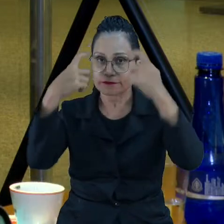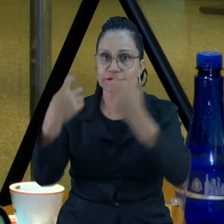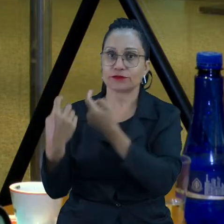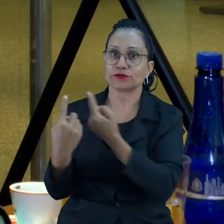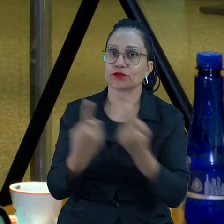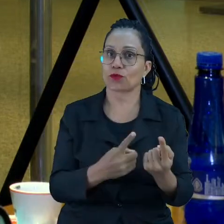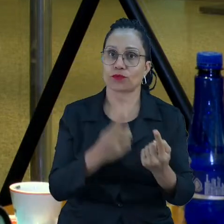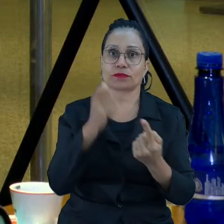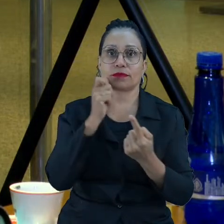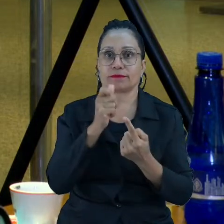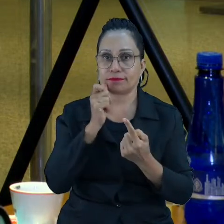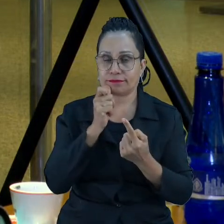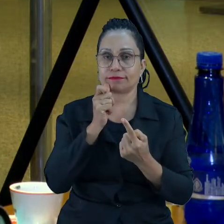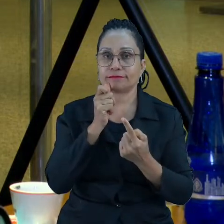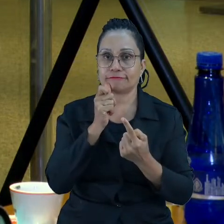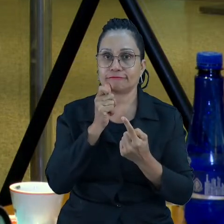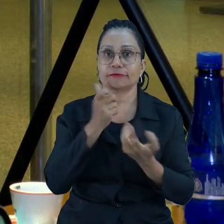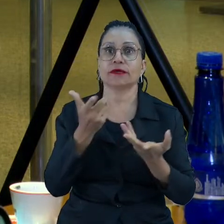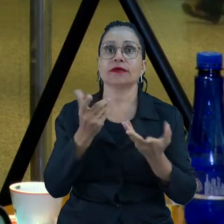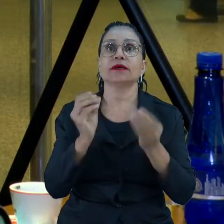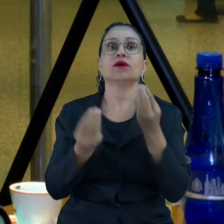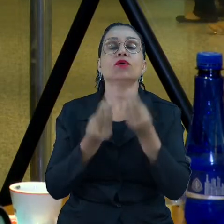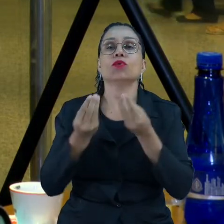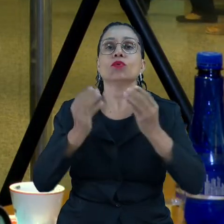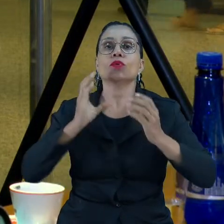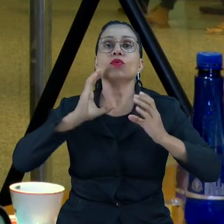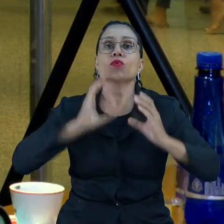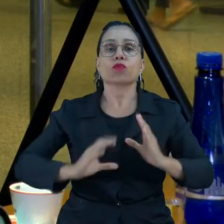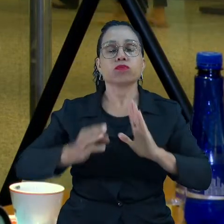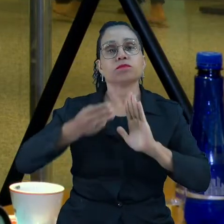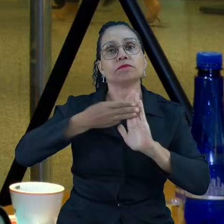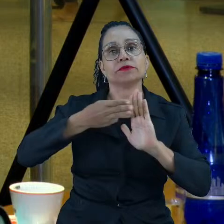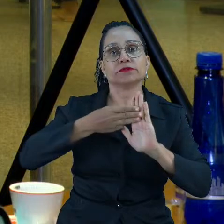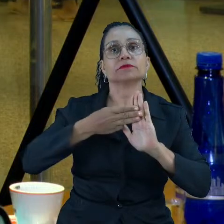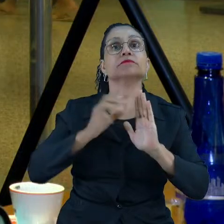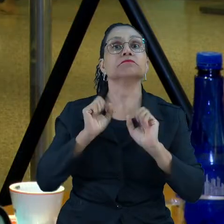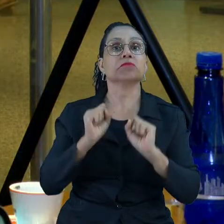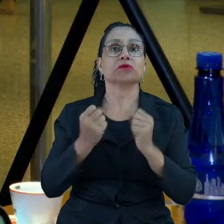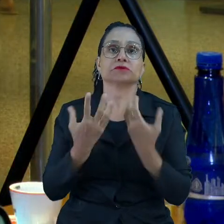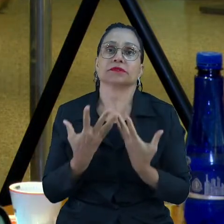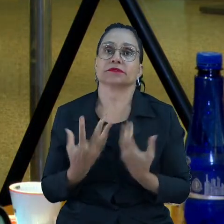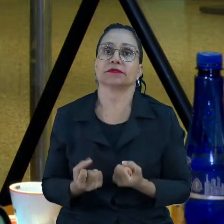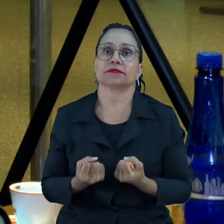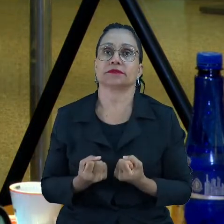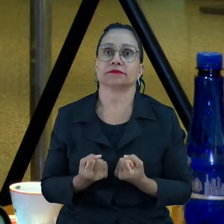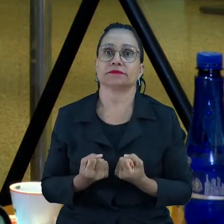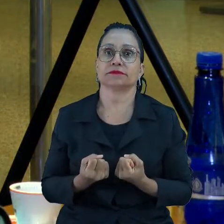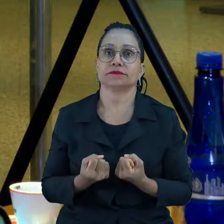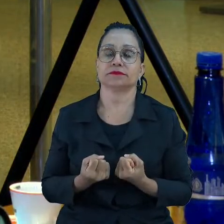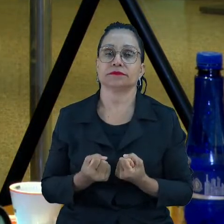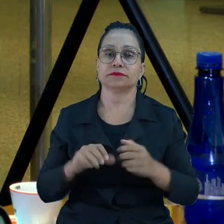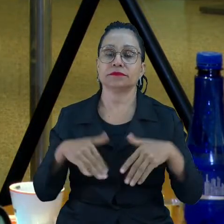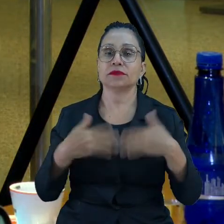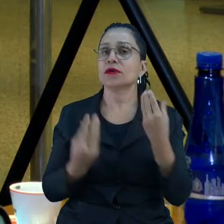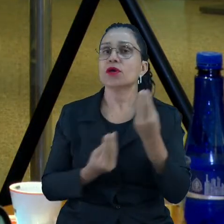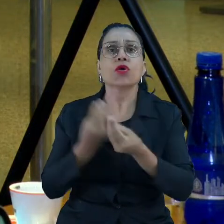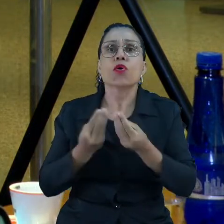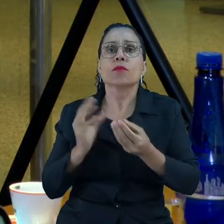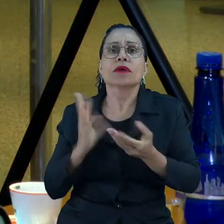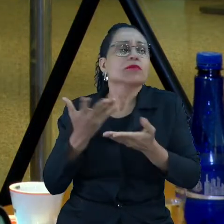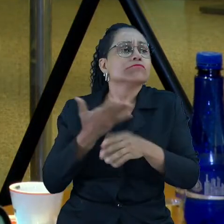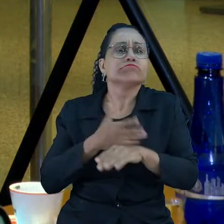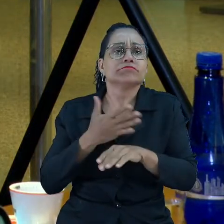as mulheres. São condutas, medidas que podem ser adotadas. Mas a gente fica assim, mas como que isso acontece na